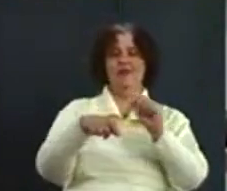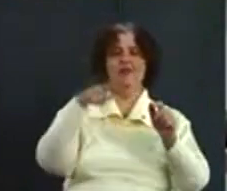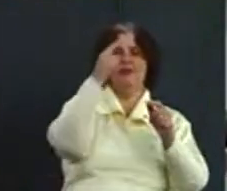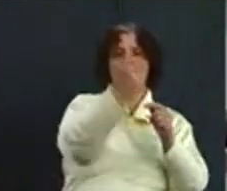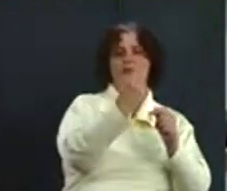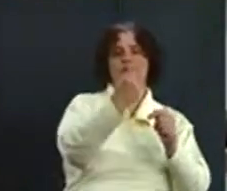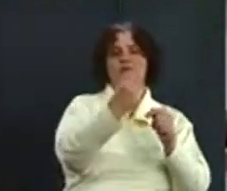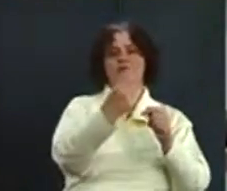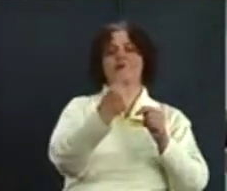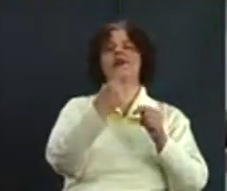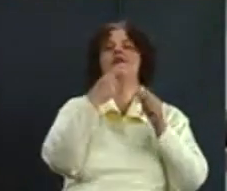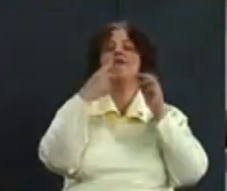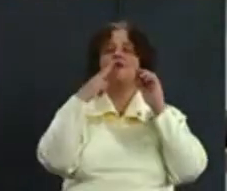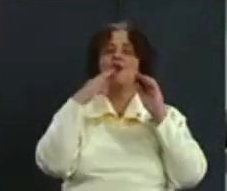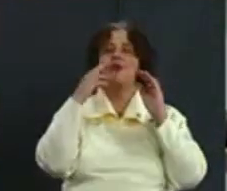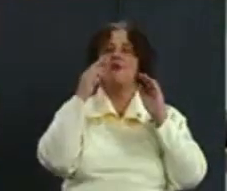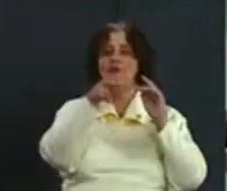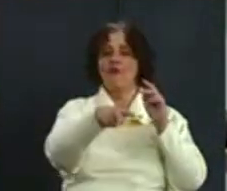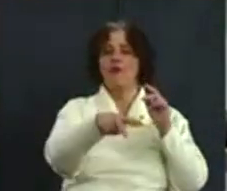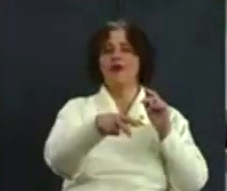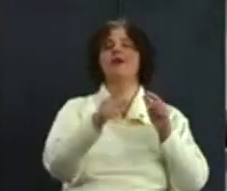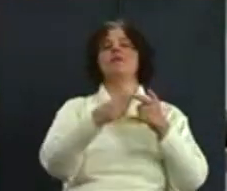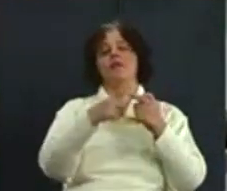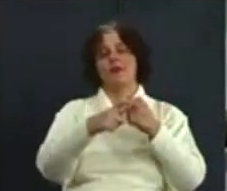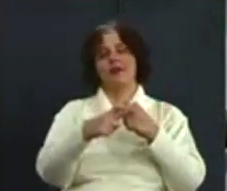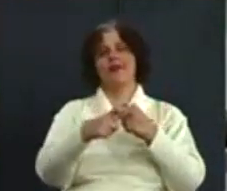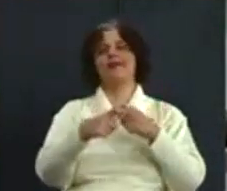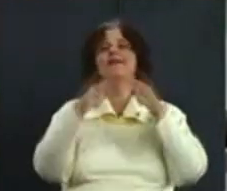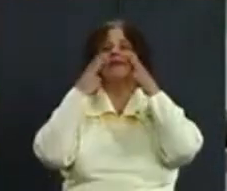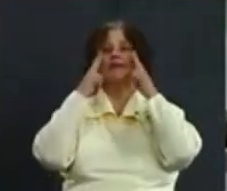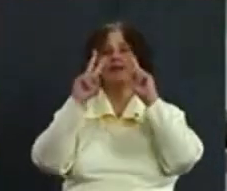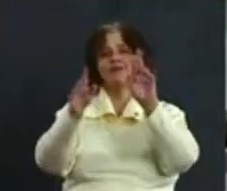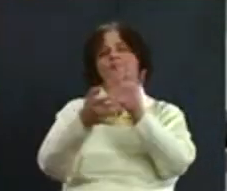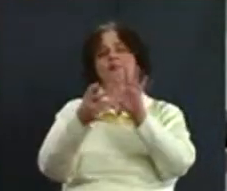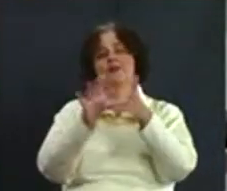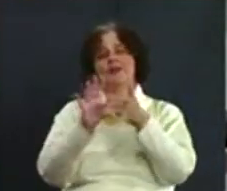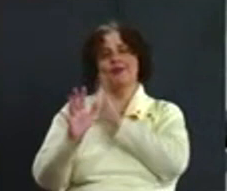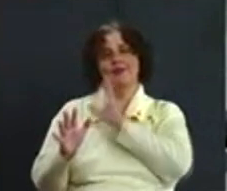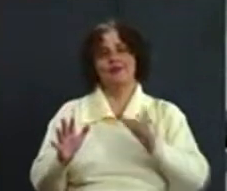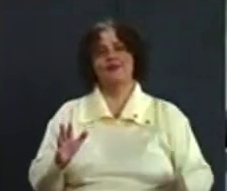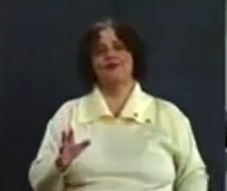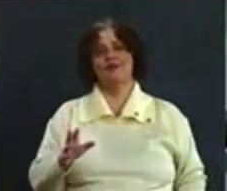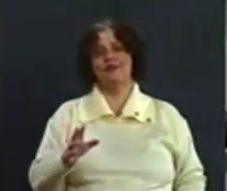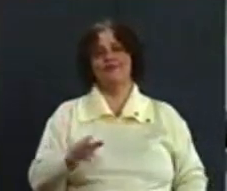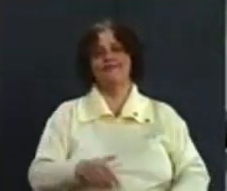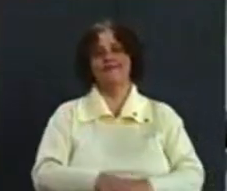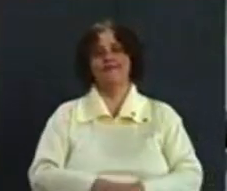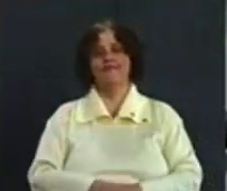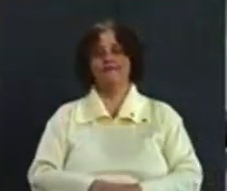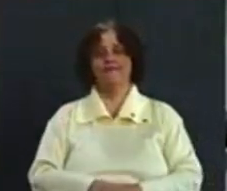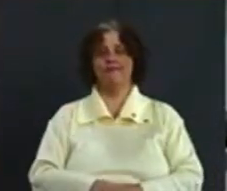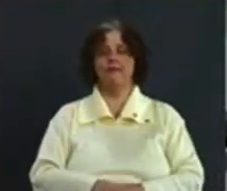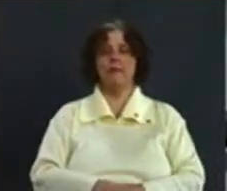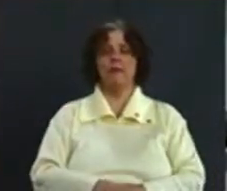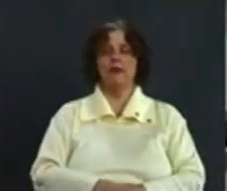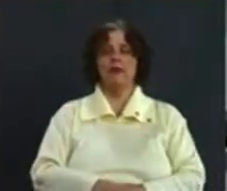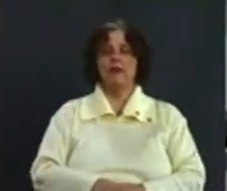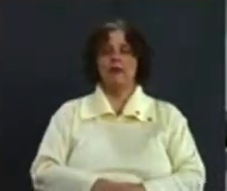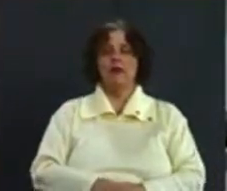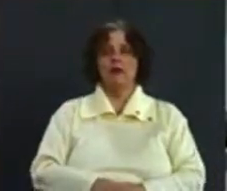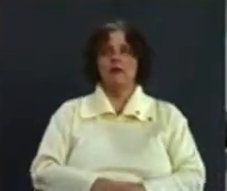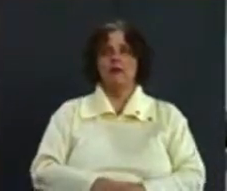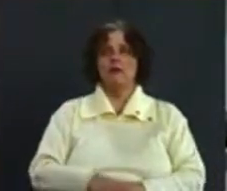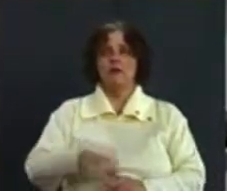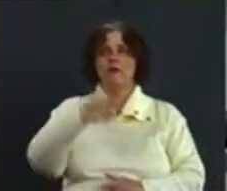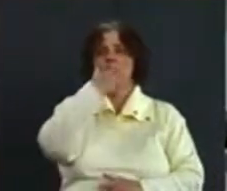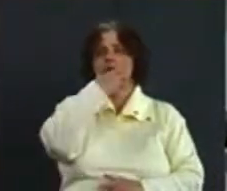de Jesus. No período praticamente do final do imperador Domiciano, João,